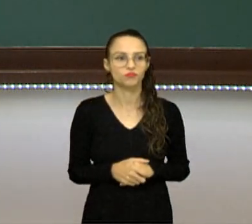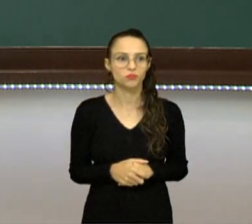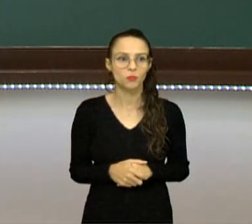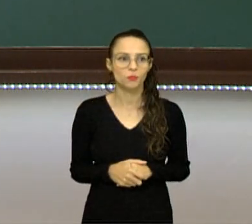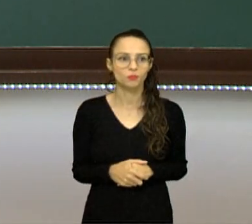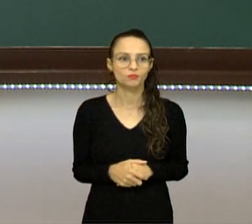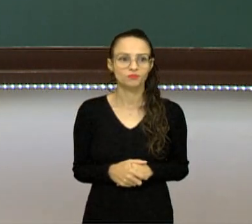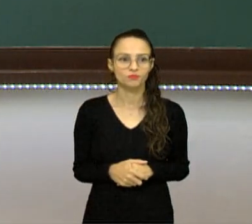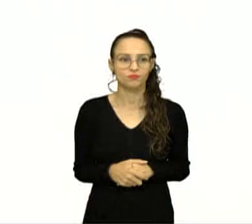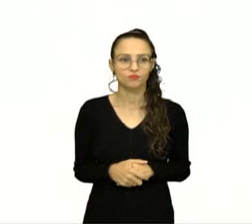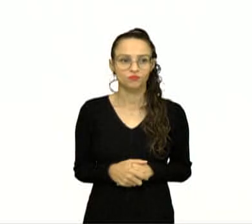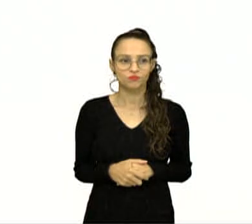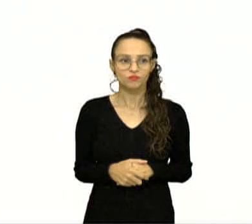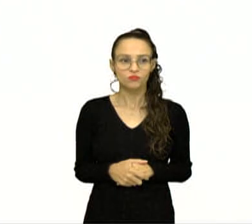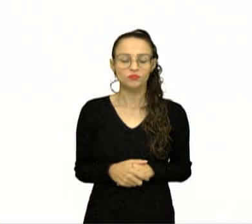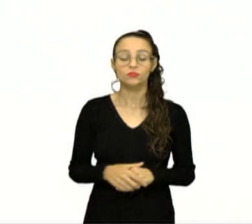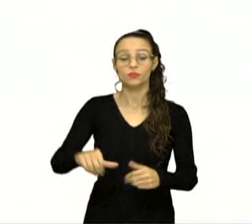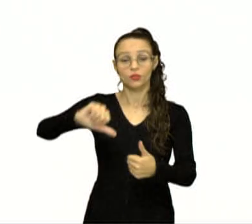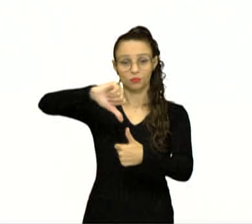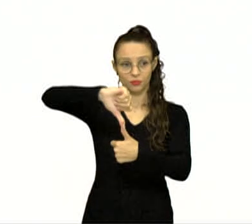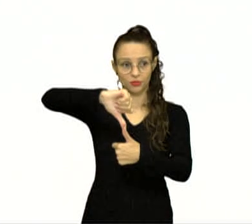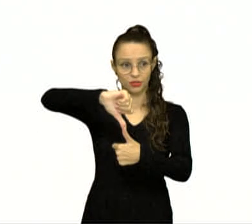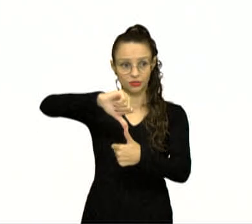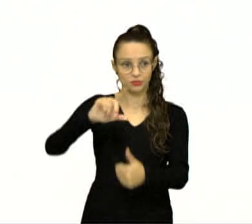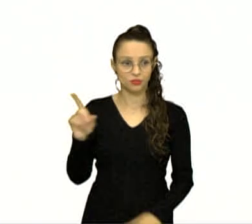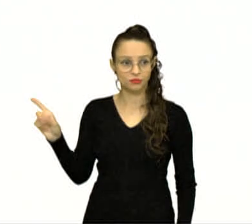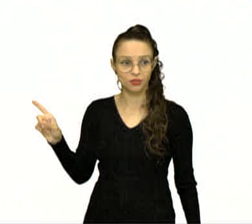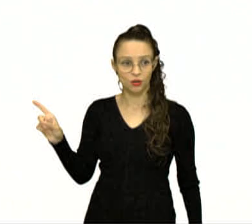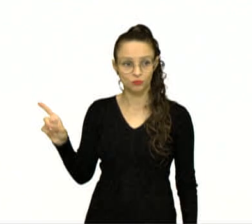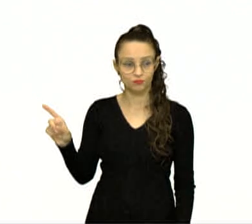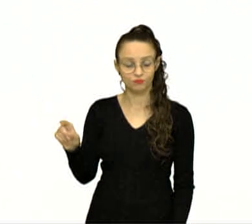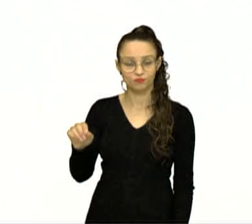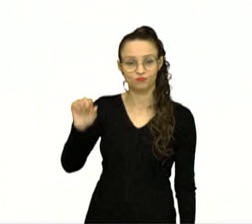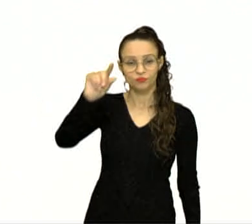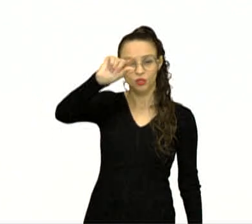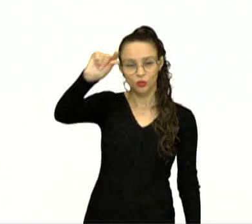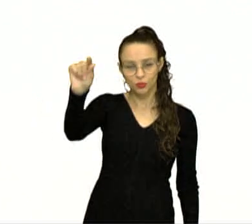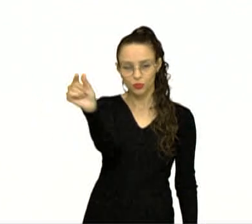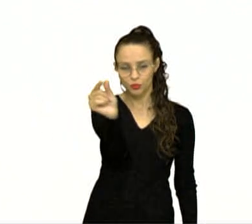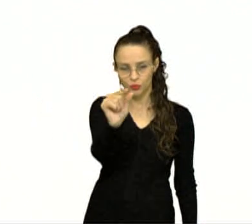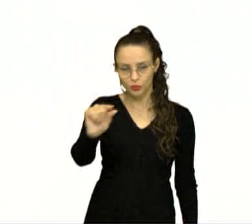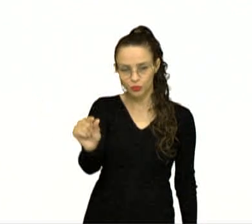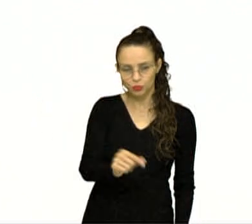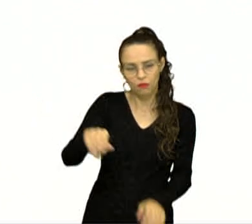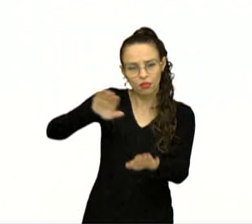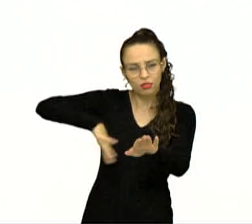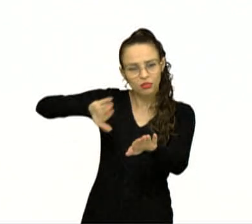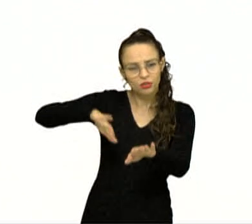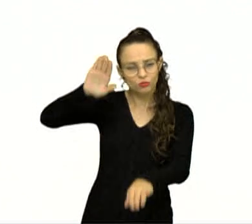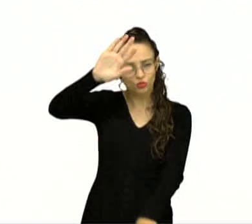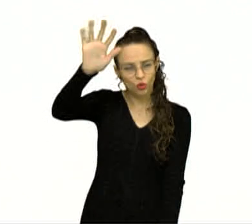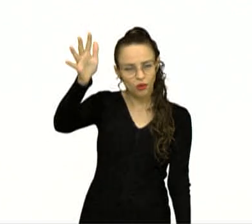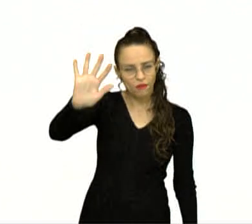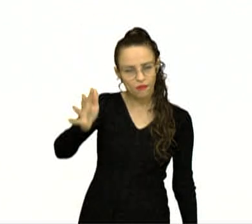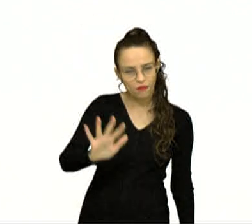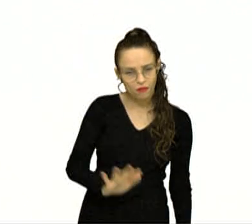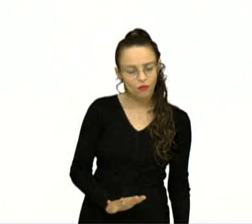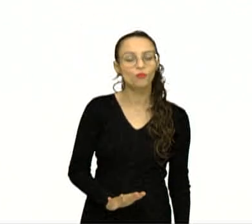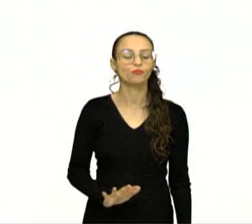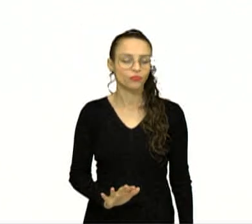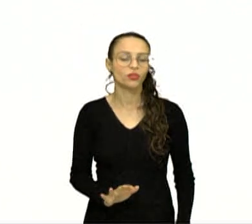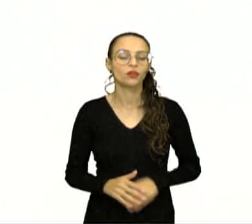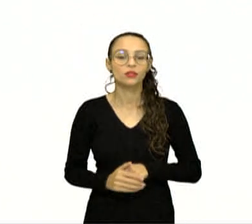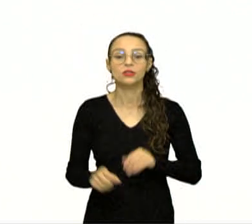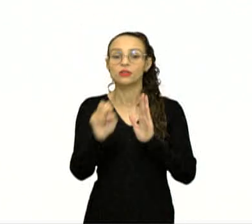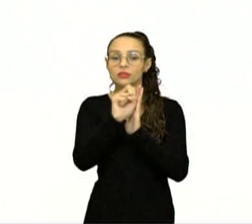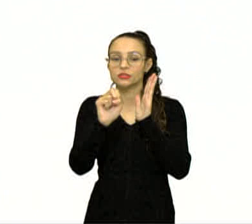Tupis guaranis na América Central. Olha que bacana. Estão mais concentrados na costa litorânea. Acredita-se que no século XV, quando chegaram aqui as primeiras... Enfim,